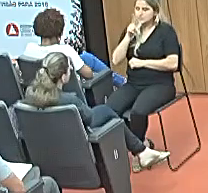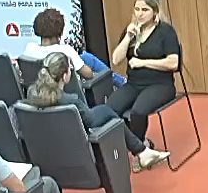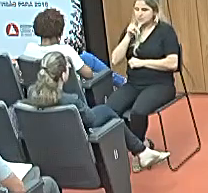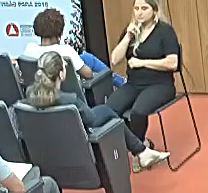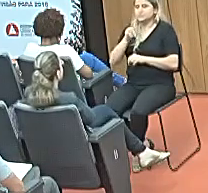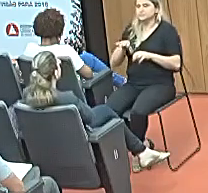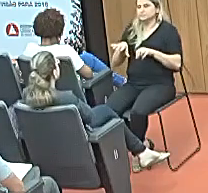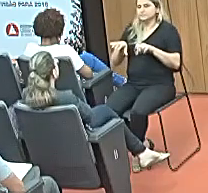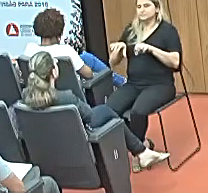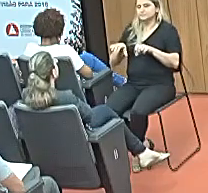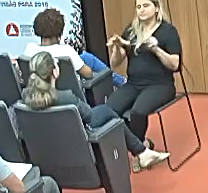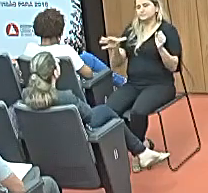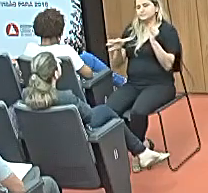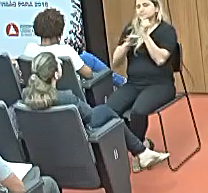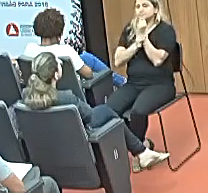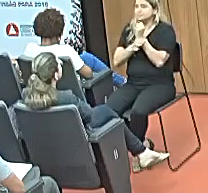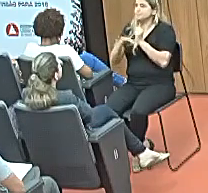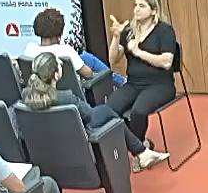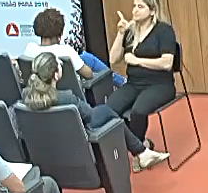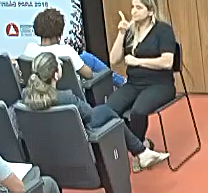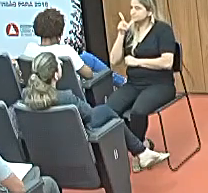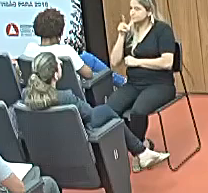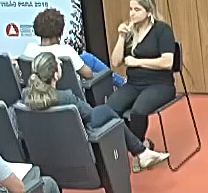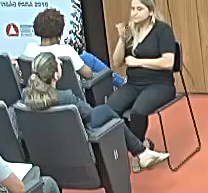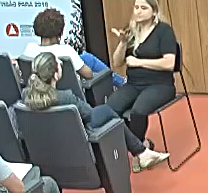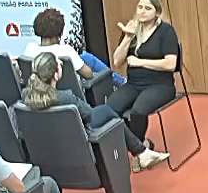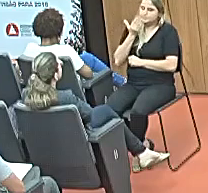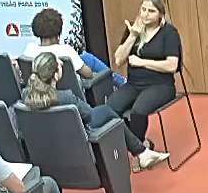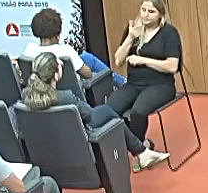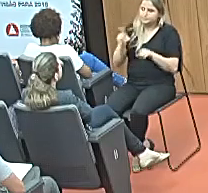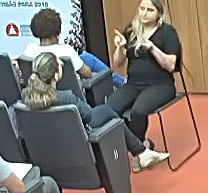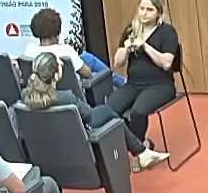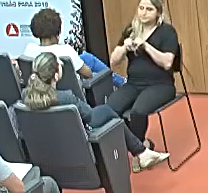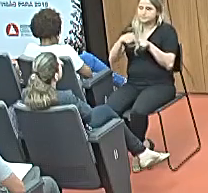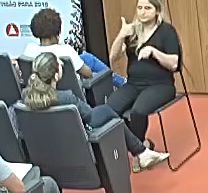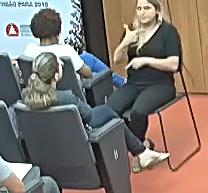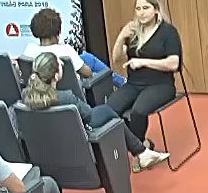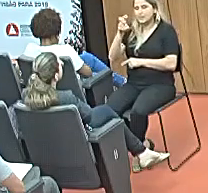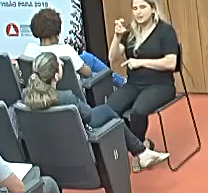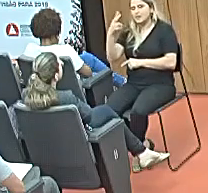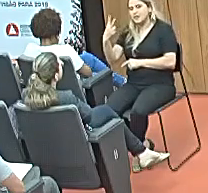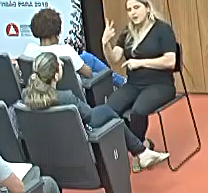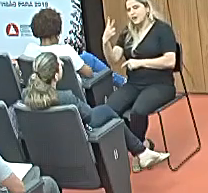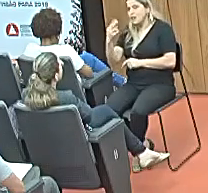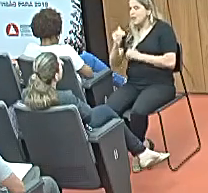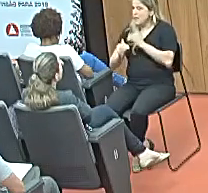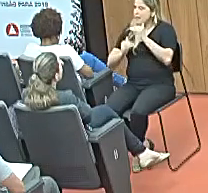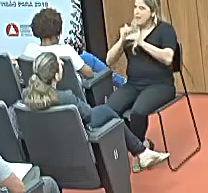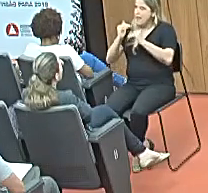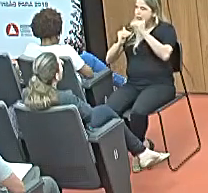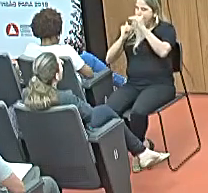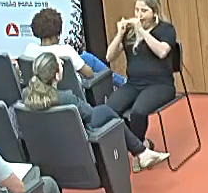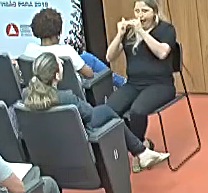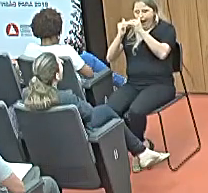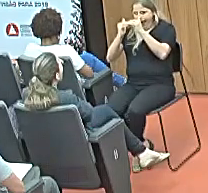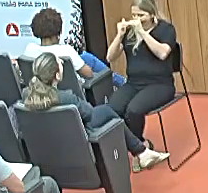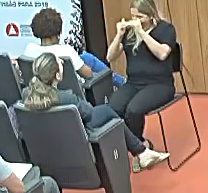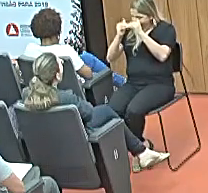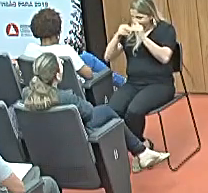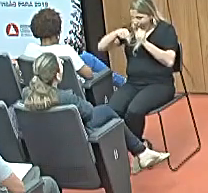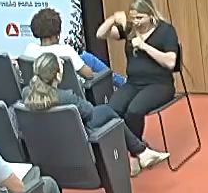nutricional sustentável 152 programa de desenvolvimento do norte e